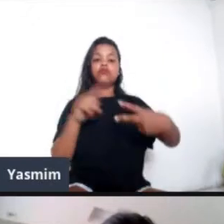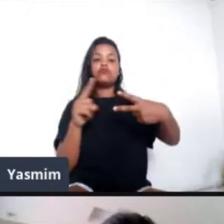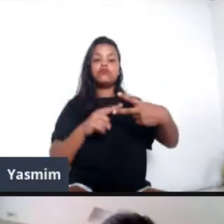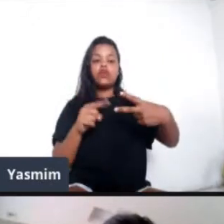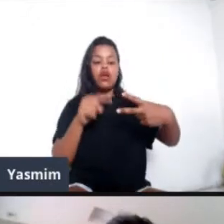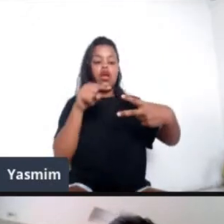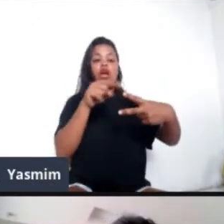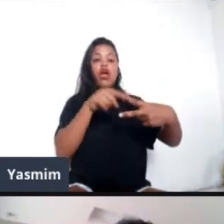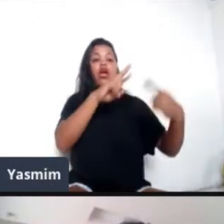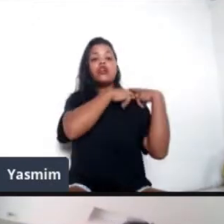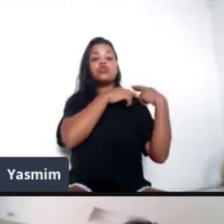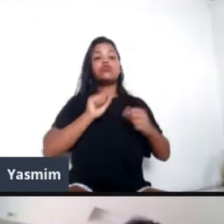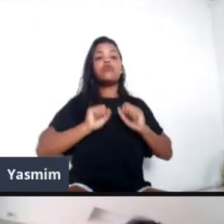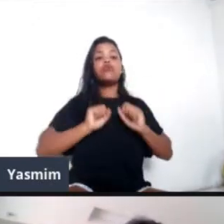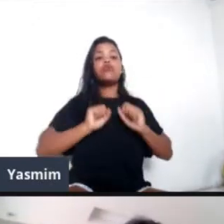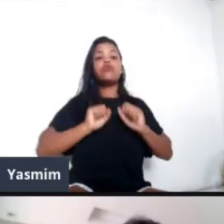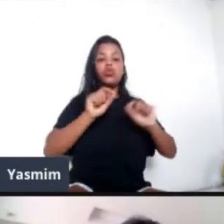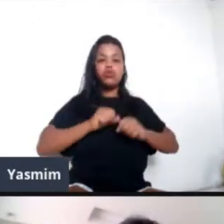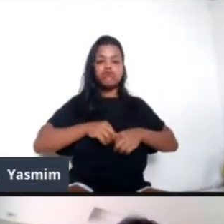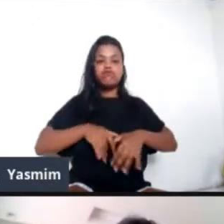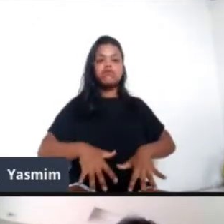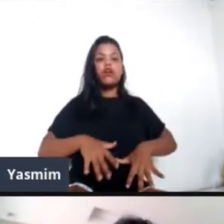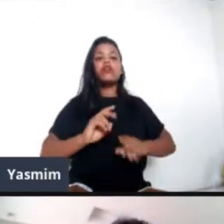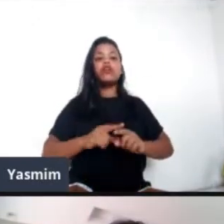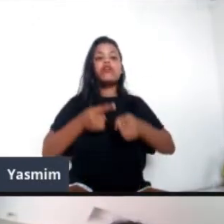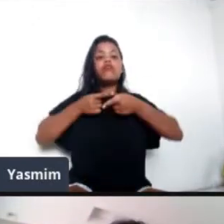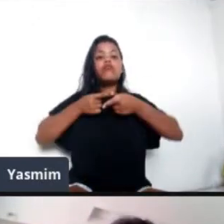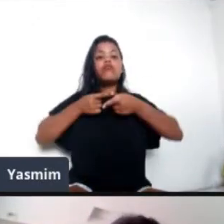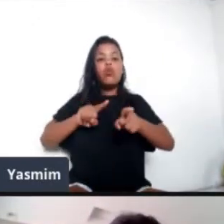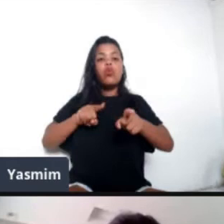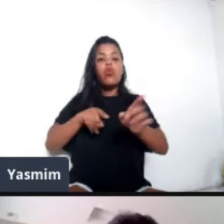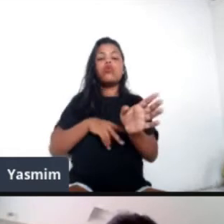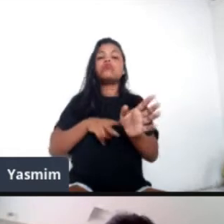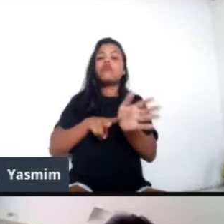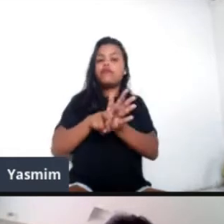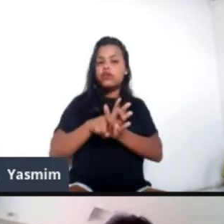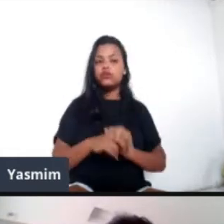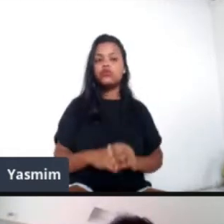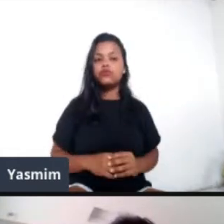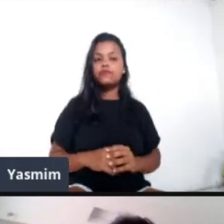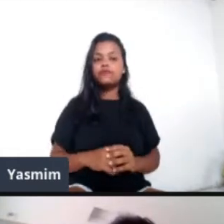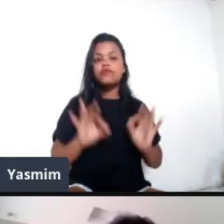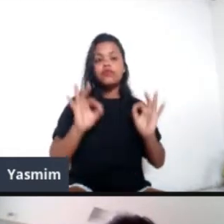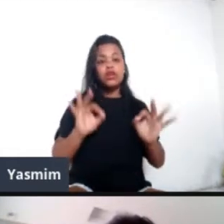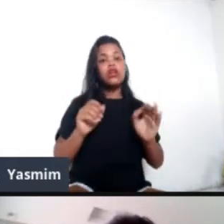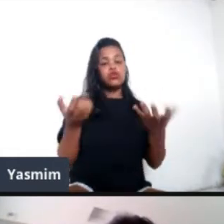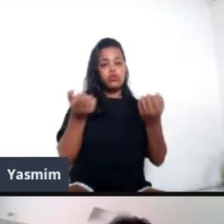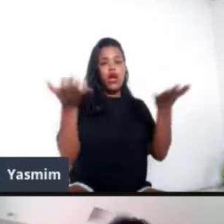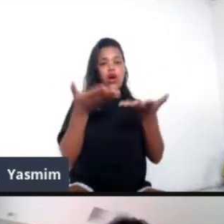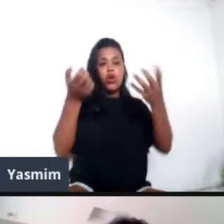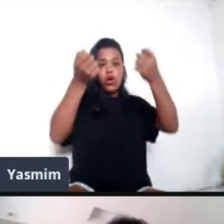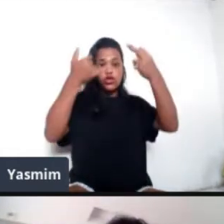dos anticorpos, certo? E aí, como a gente está falando de um vírus, a gente vai estar falando de uma resposta mais